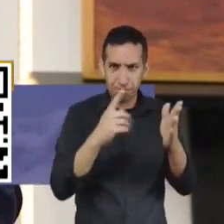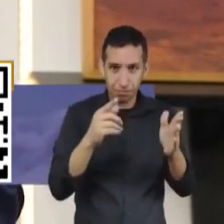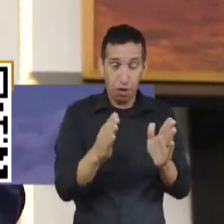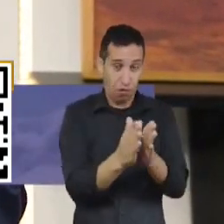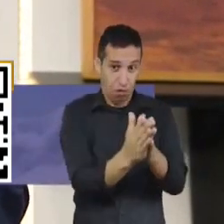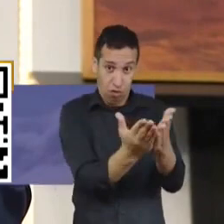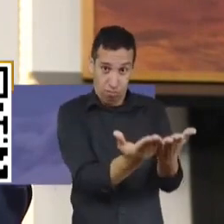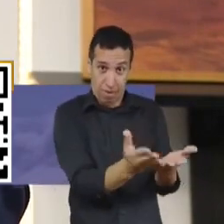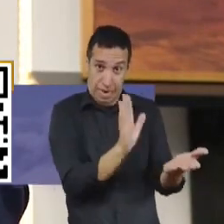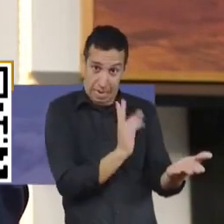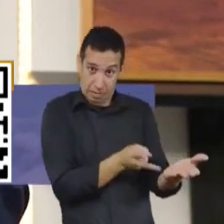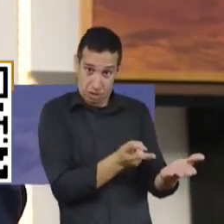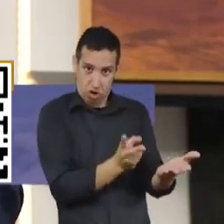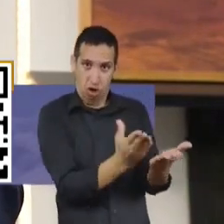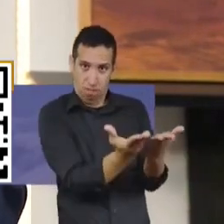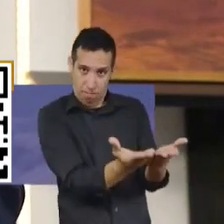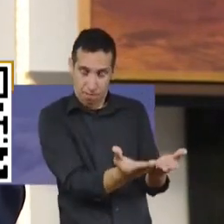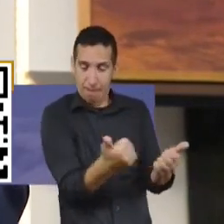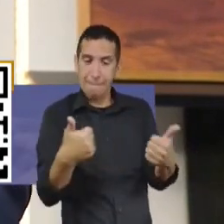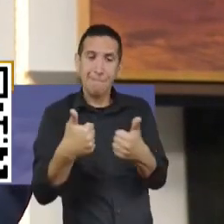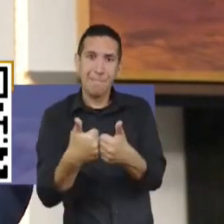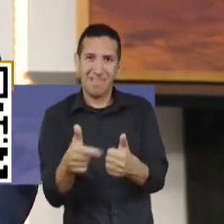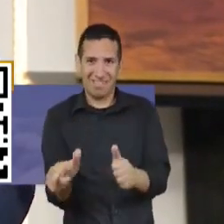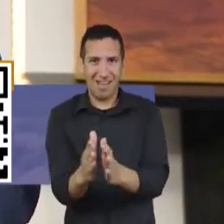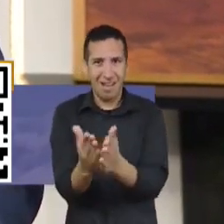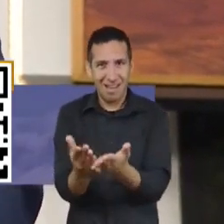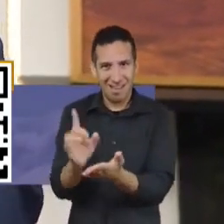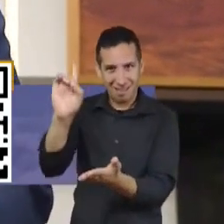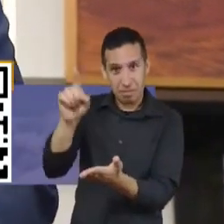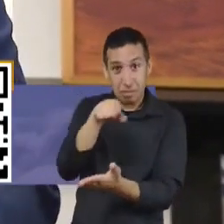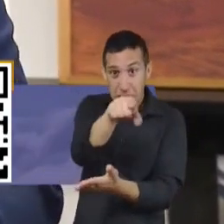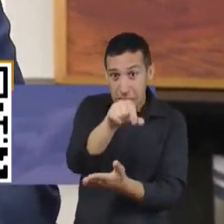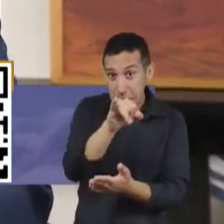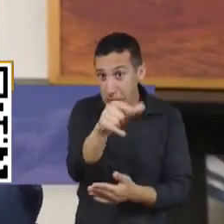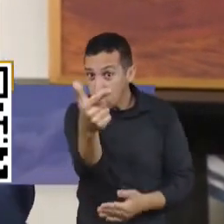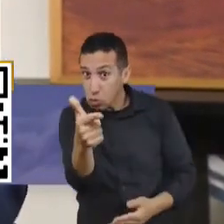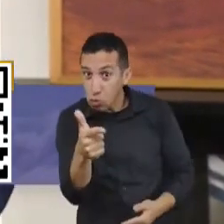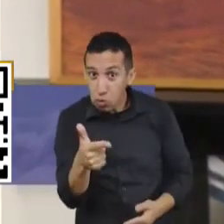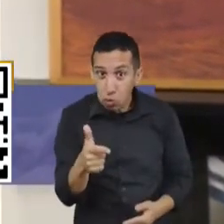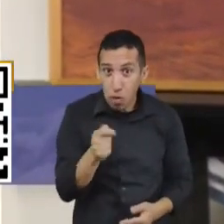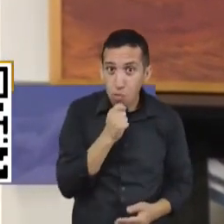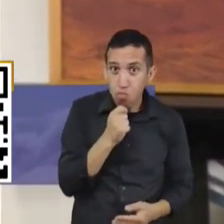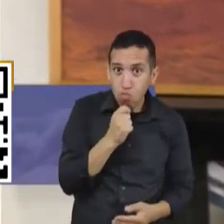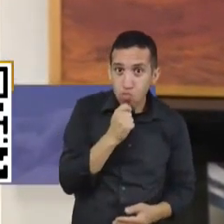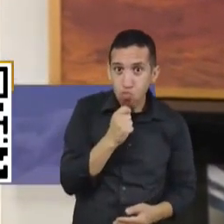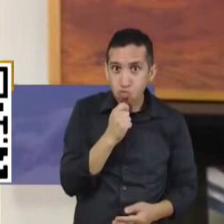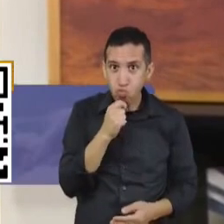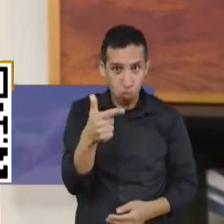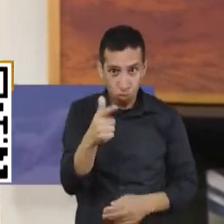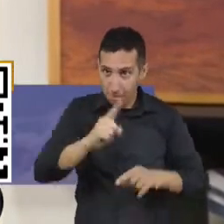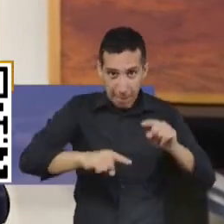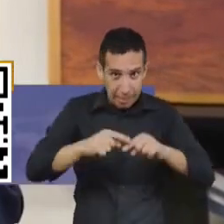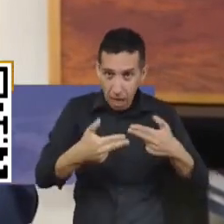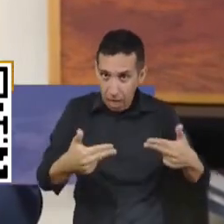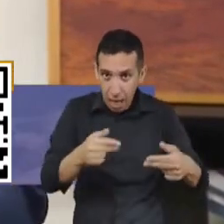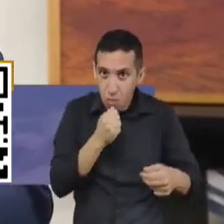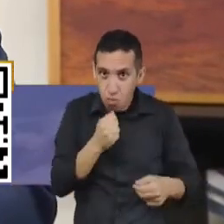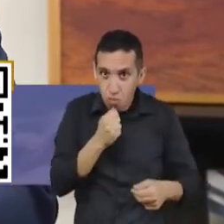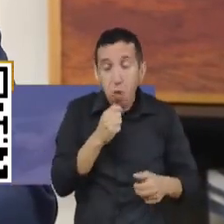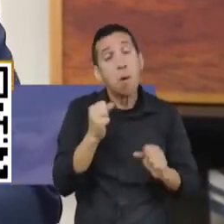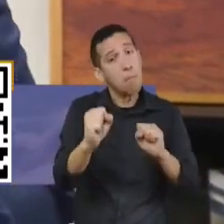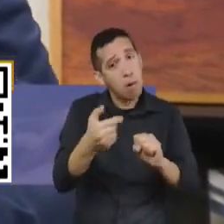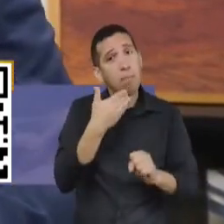meu manoki aberto perto da Bíblia e caso você não tenha o manual caso você não tem acesso a esse material